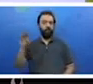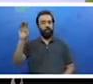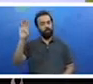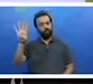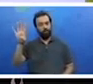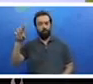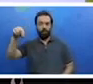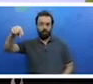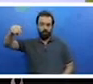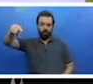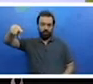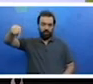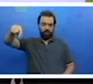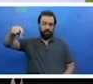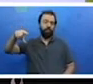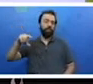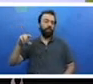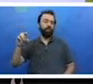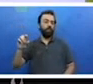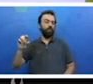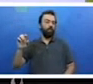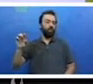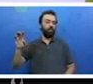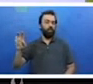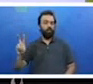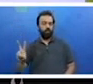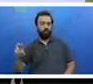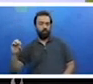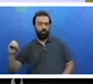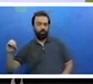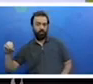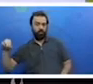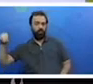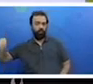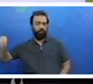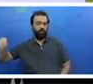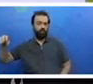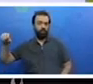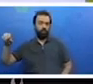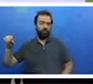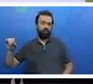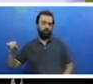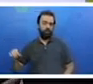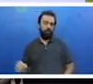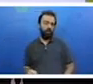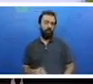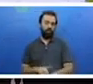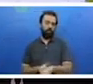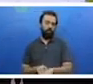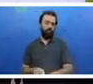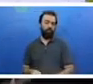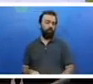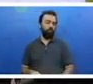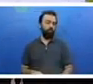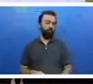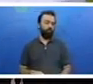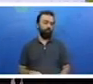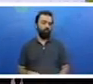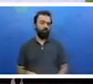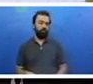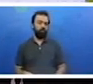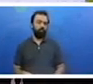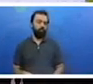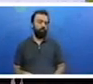completamente. Vazão 4 litros por minuto leva 200 minutos para esvaziar